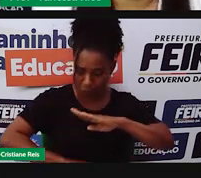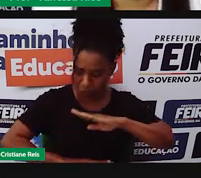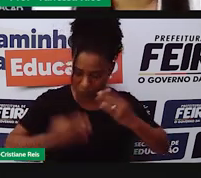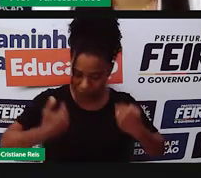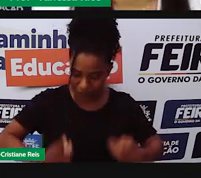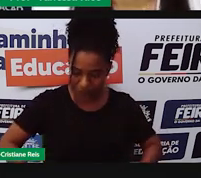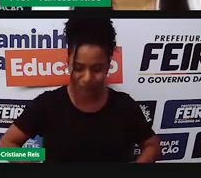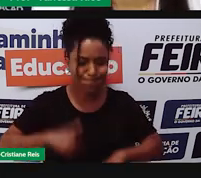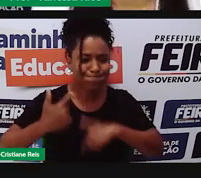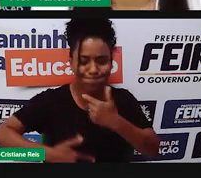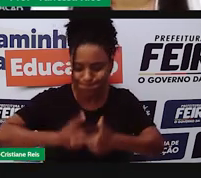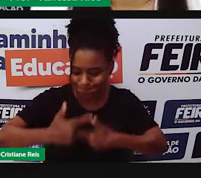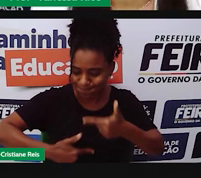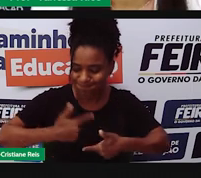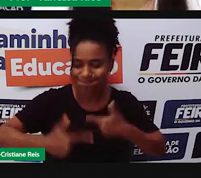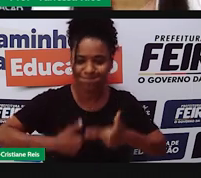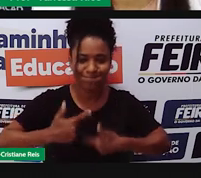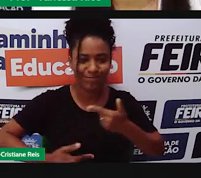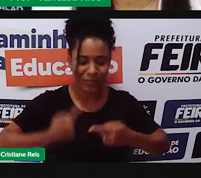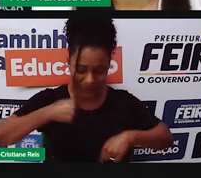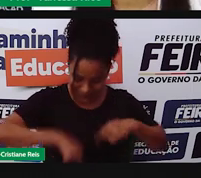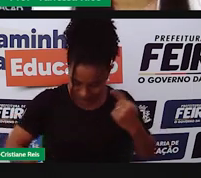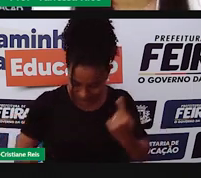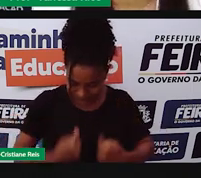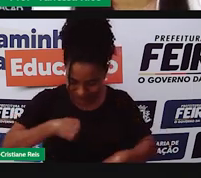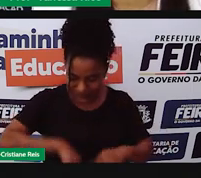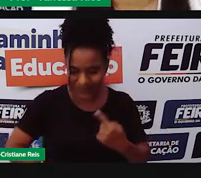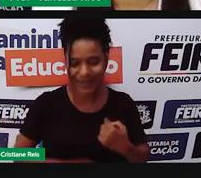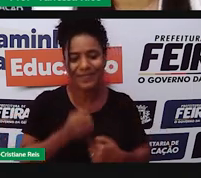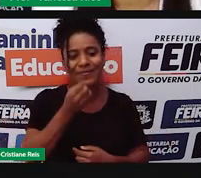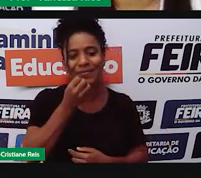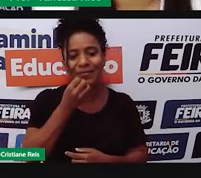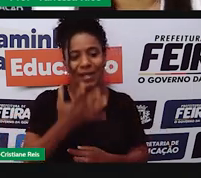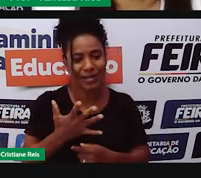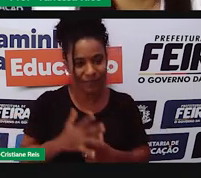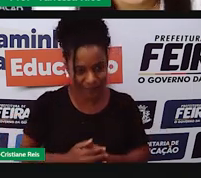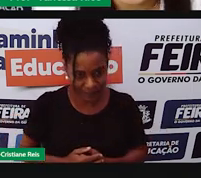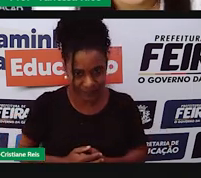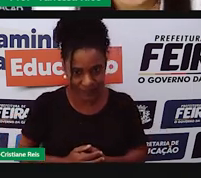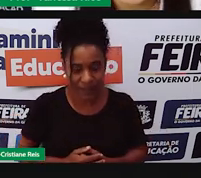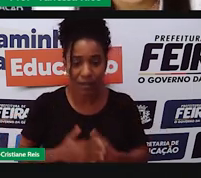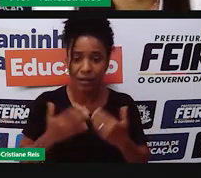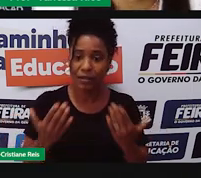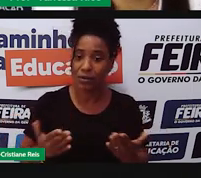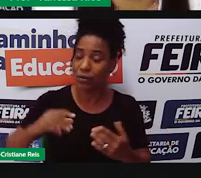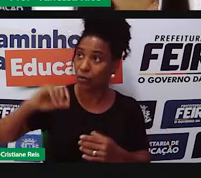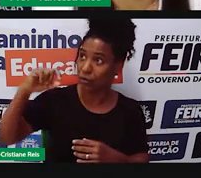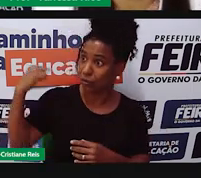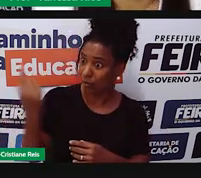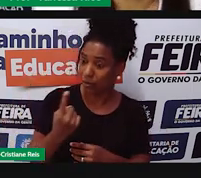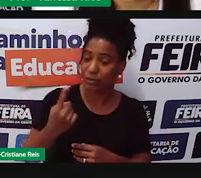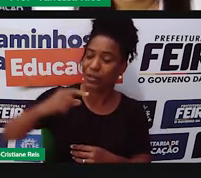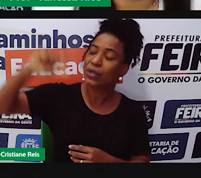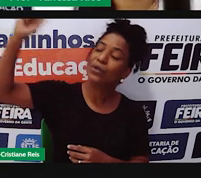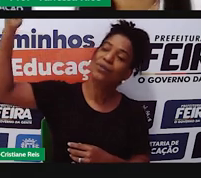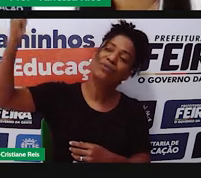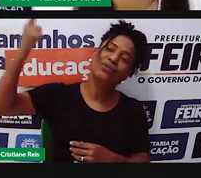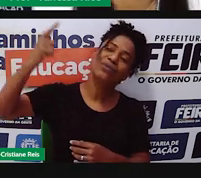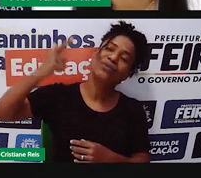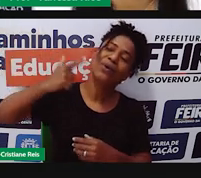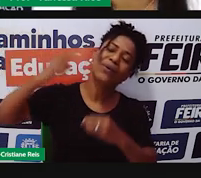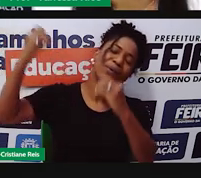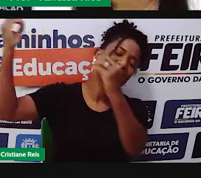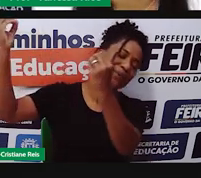tomar sol é receber, né, é fazer com que o nosso corpo produza vitamina D e fortalece sim o